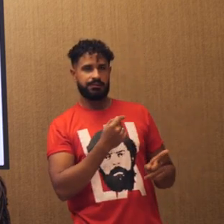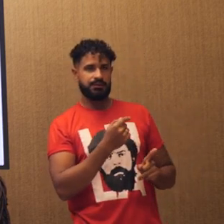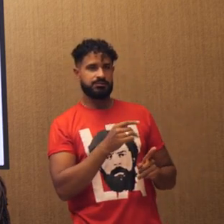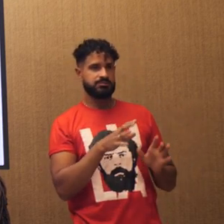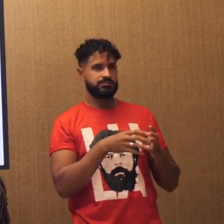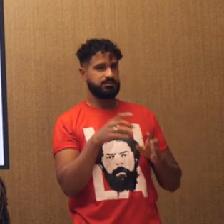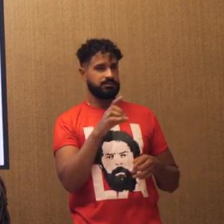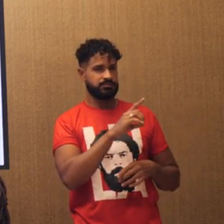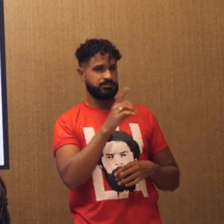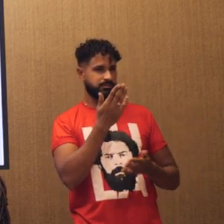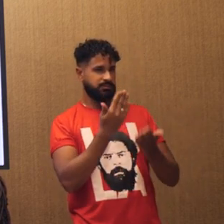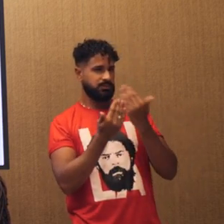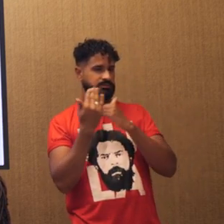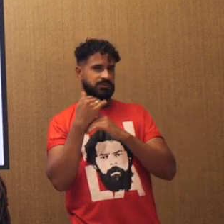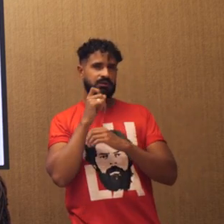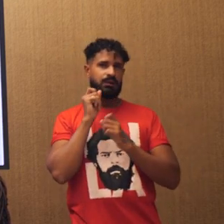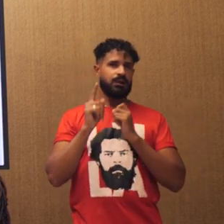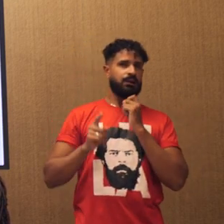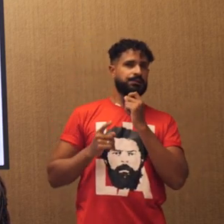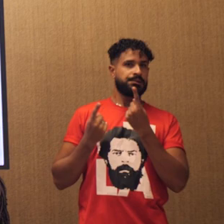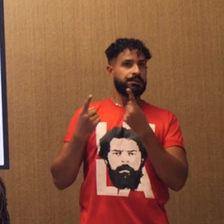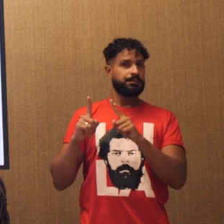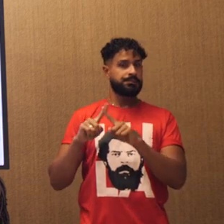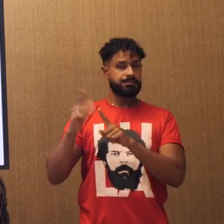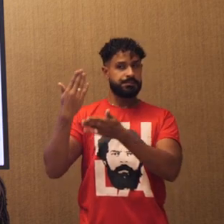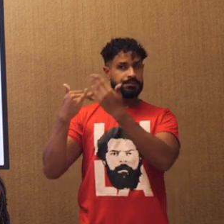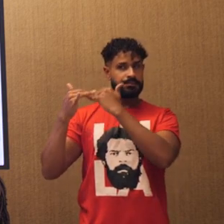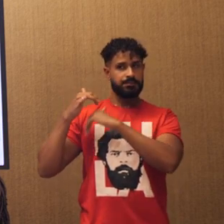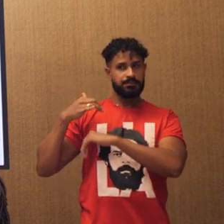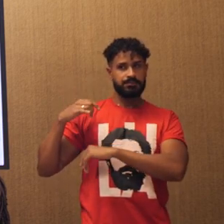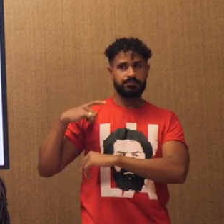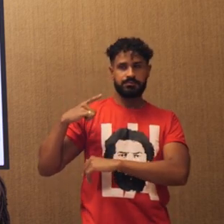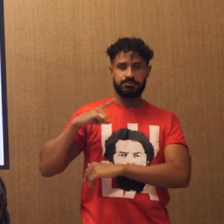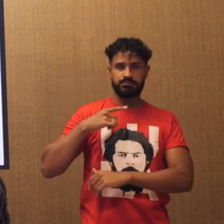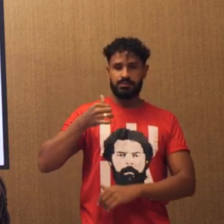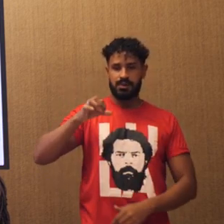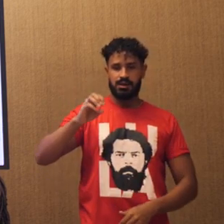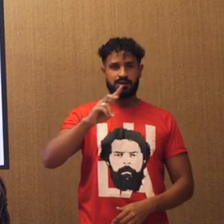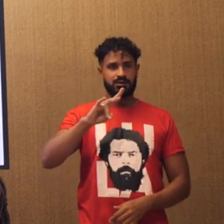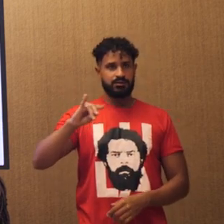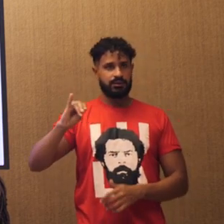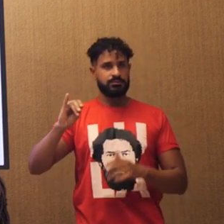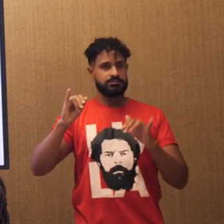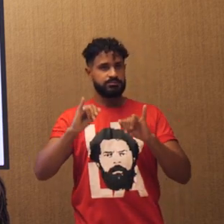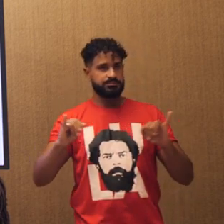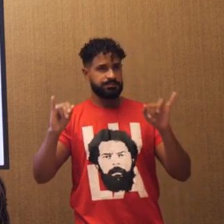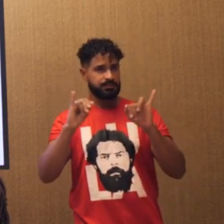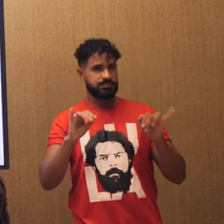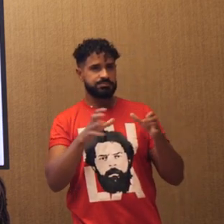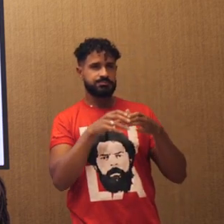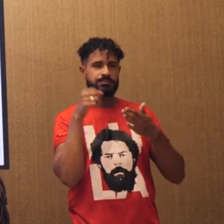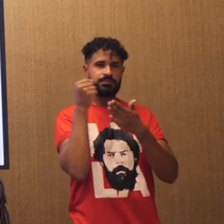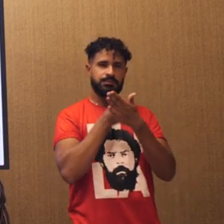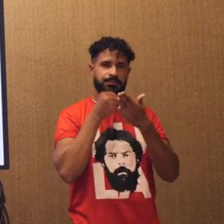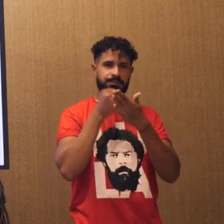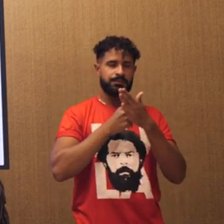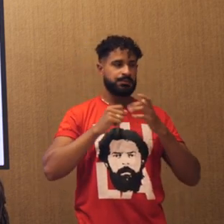Para a direita, na época, esses eram os defeitos dela. Na época, tinha 90 dias de campanha. A militância